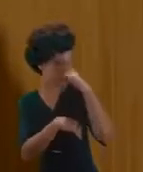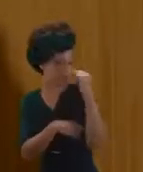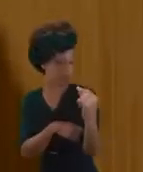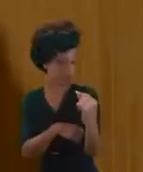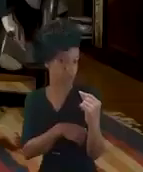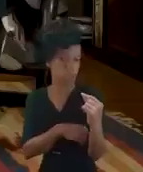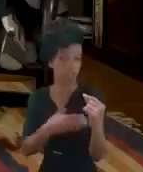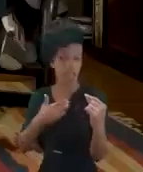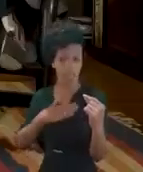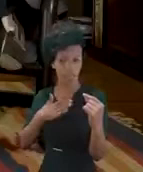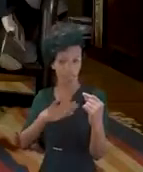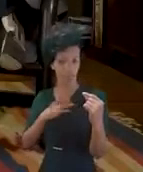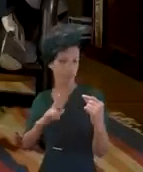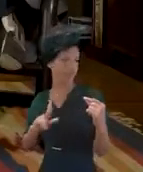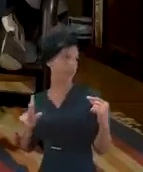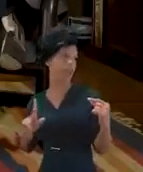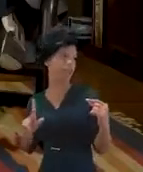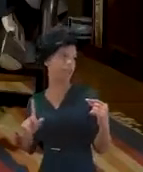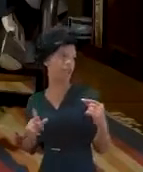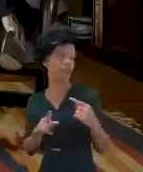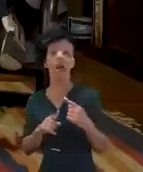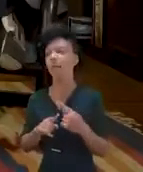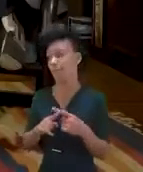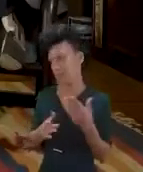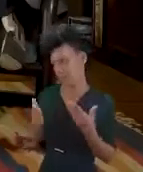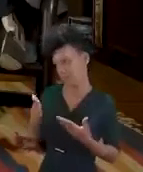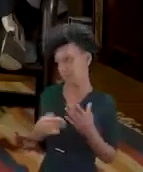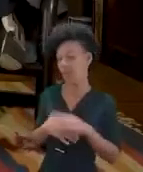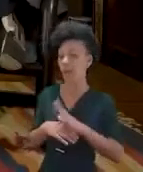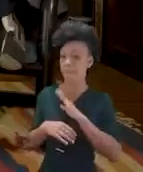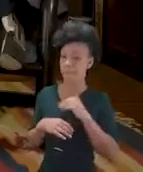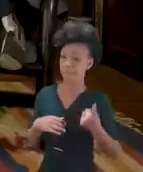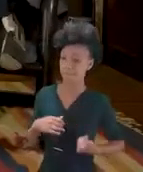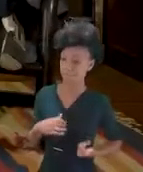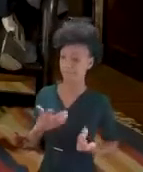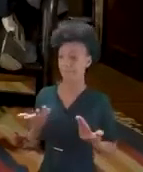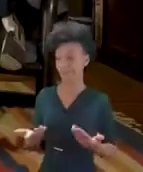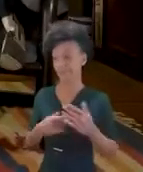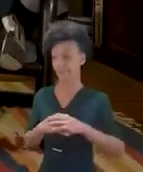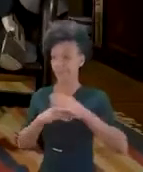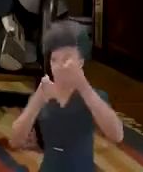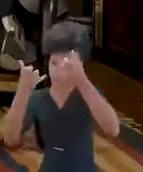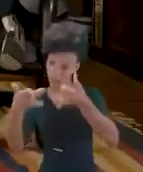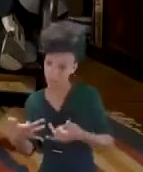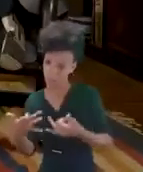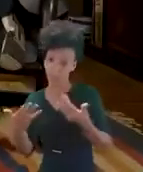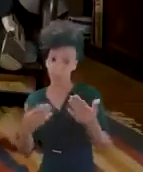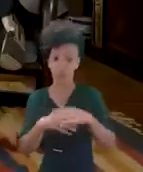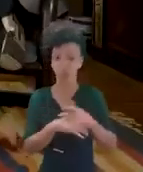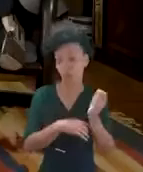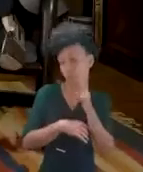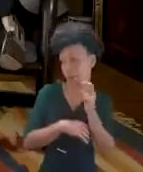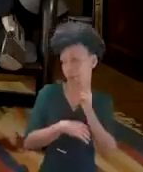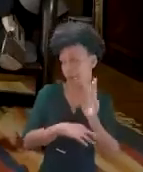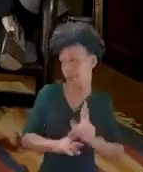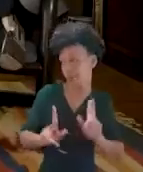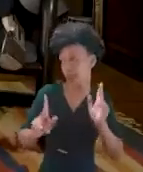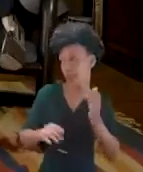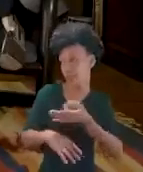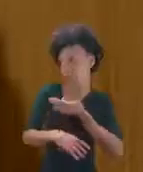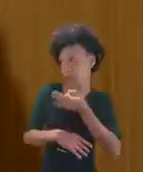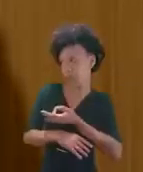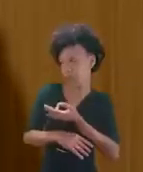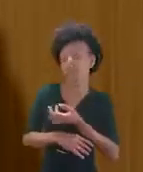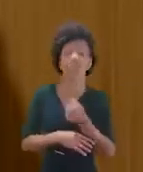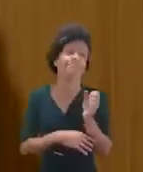de nariz grande é uma coisa eu falei outro sem tem outro peso entendeu que a diferença do Presidente da República fala uma coisa e ele começou te falar outra coisa